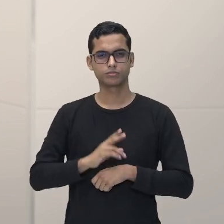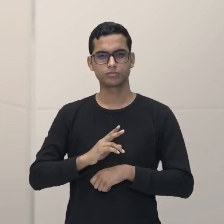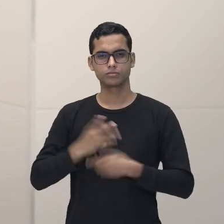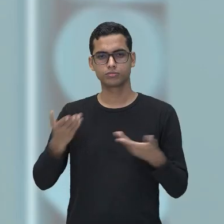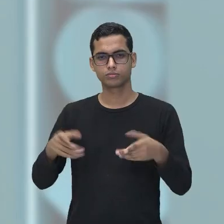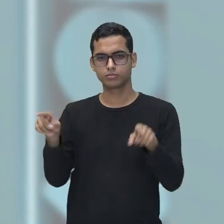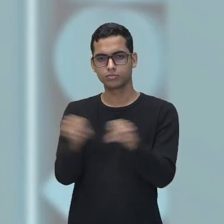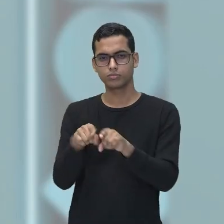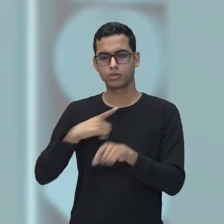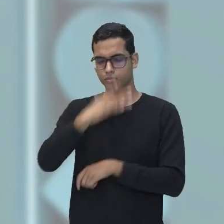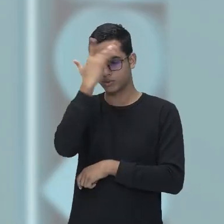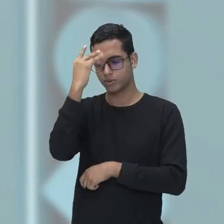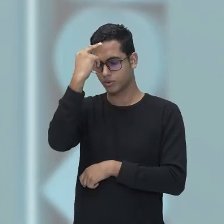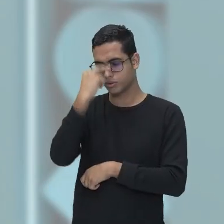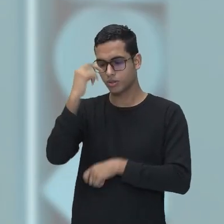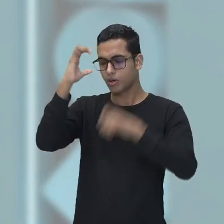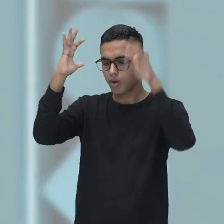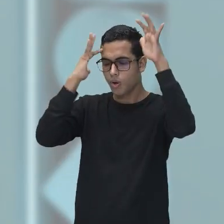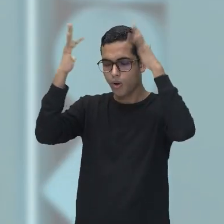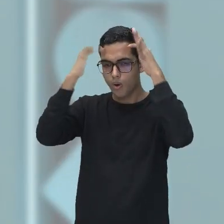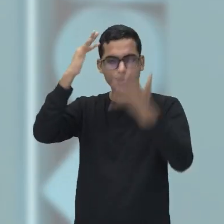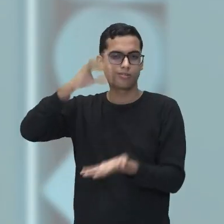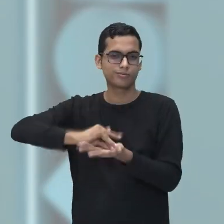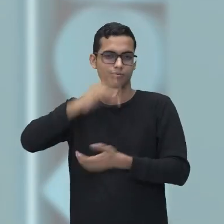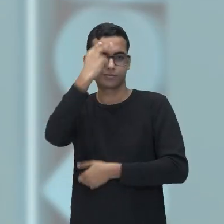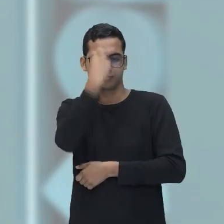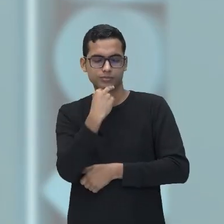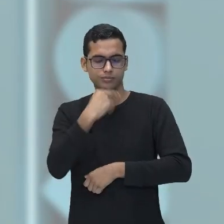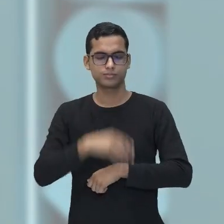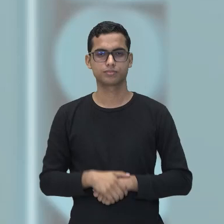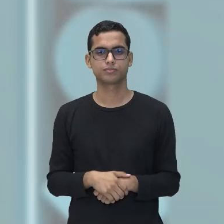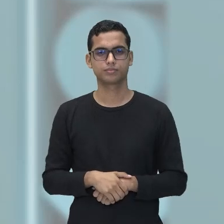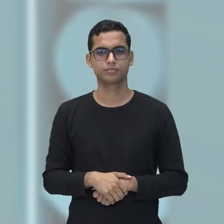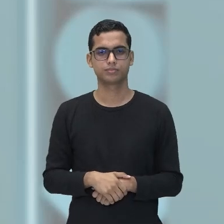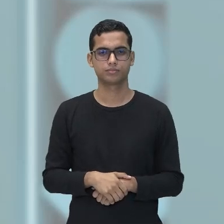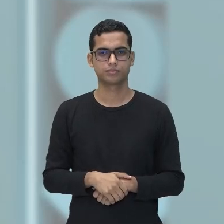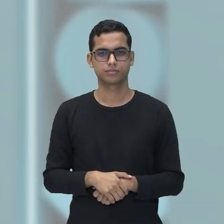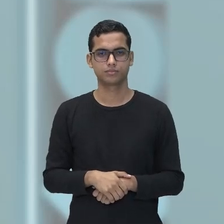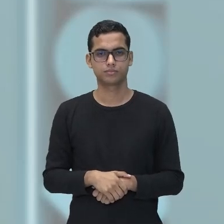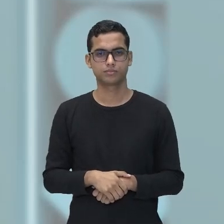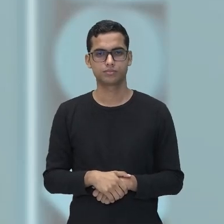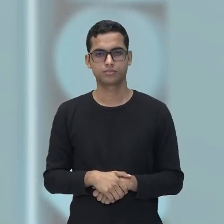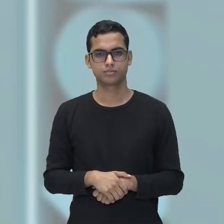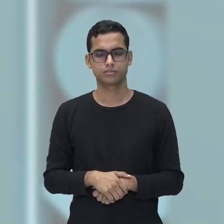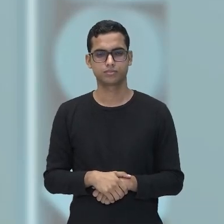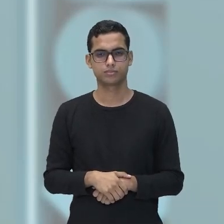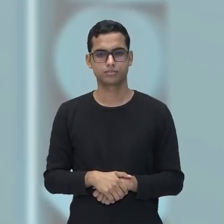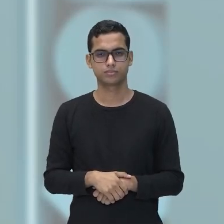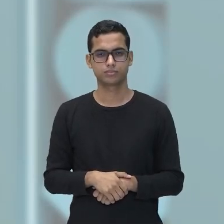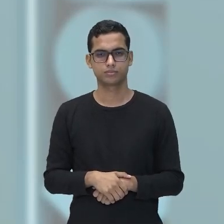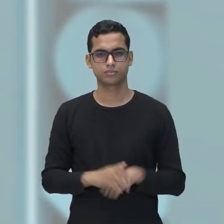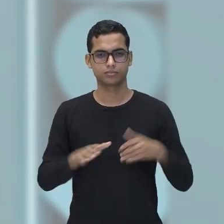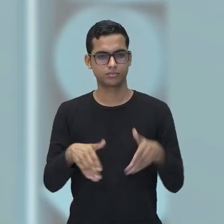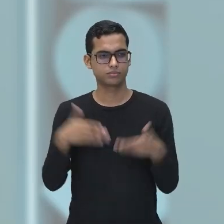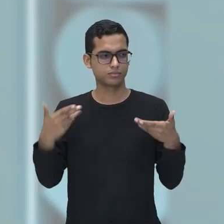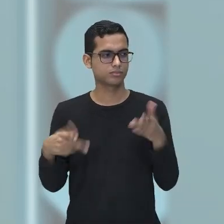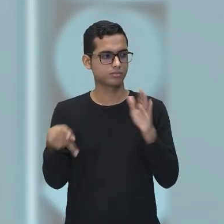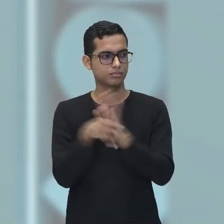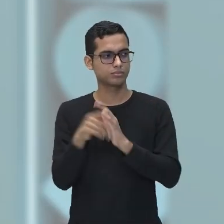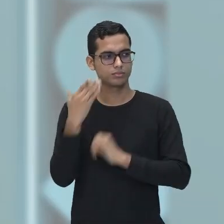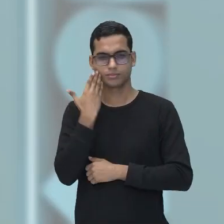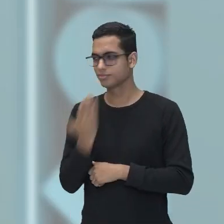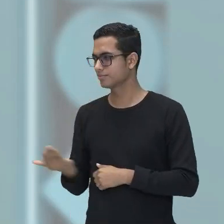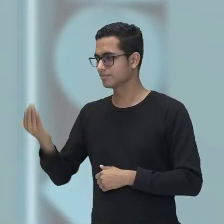cego. Muito bem, então vejam que nesse primeiro momento, um dos primeiros pacientes demonstram